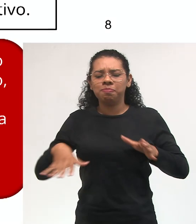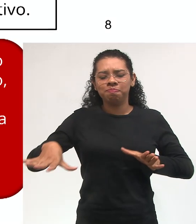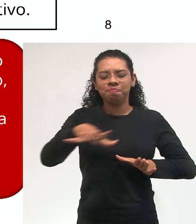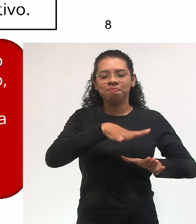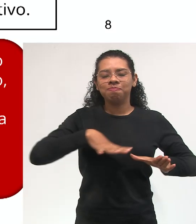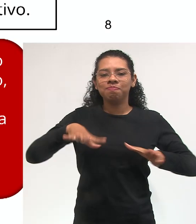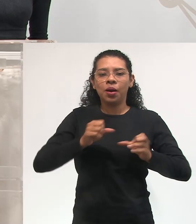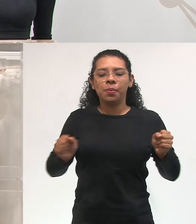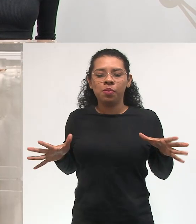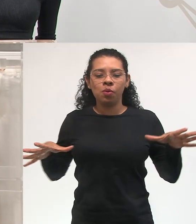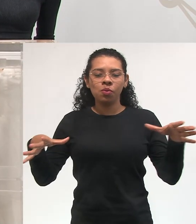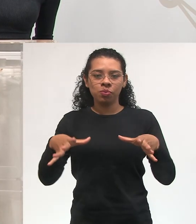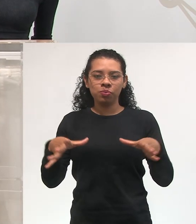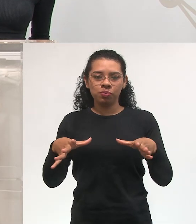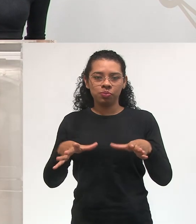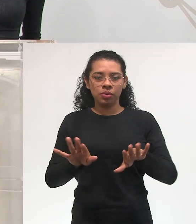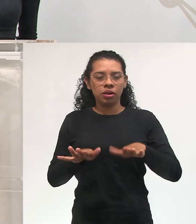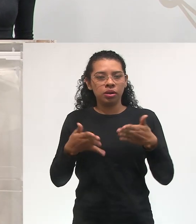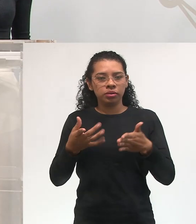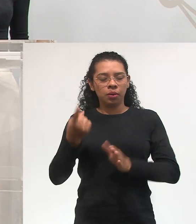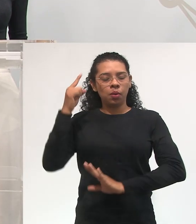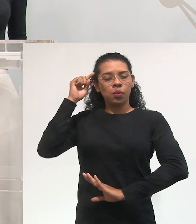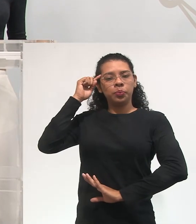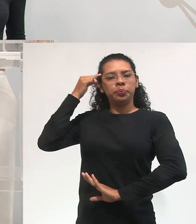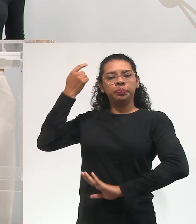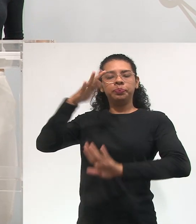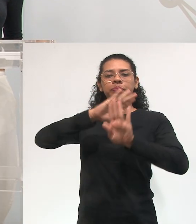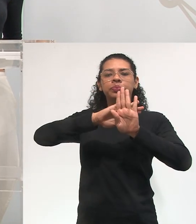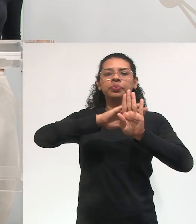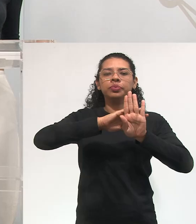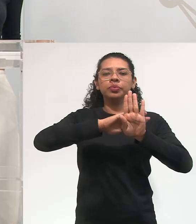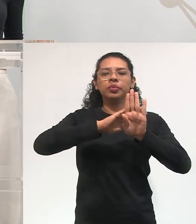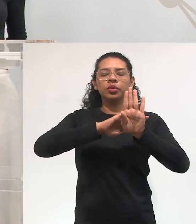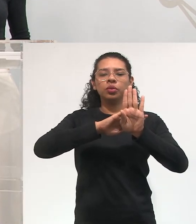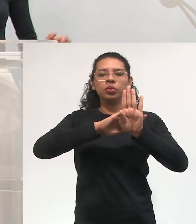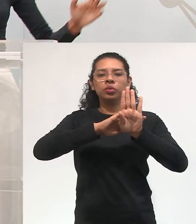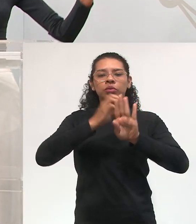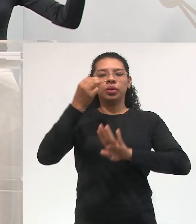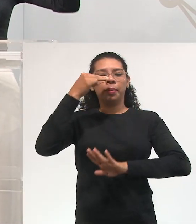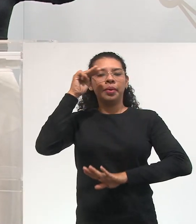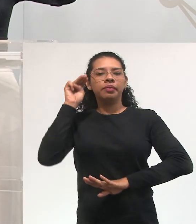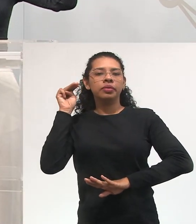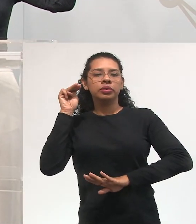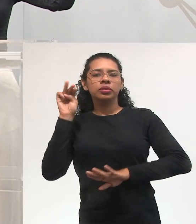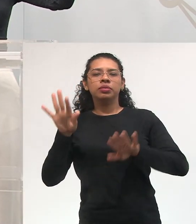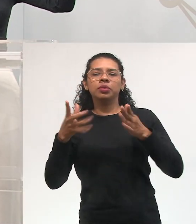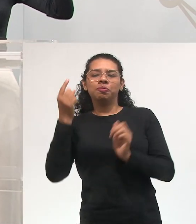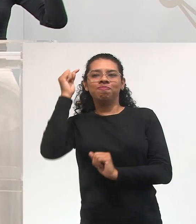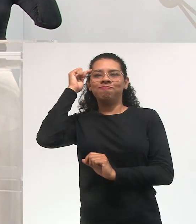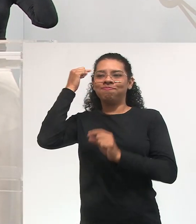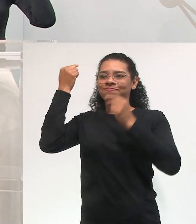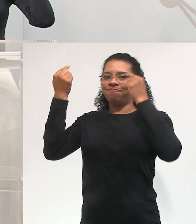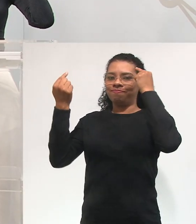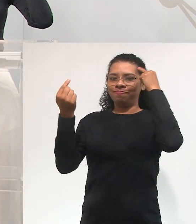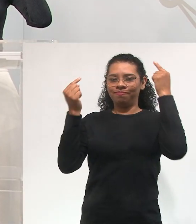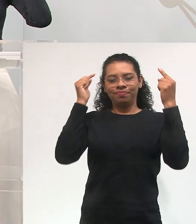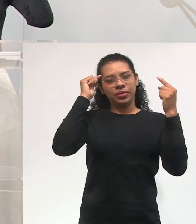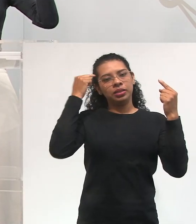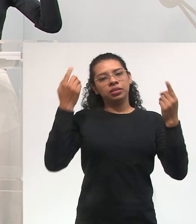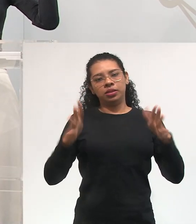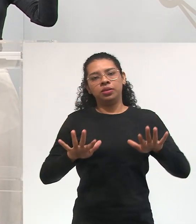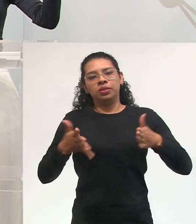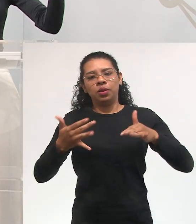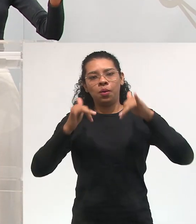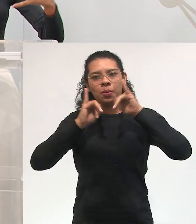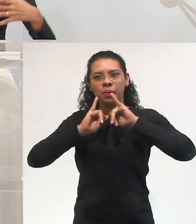passivos. Então, a ideologia, na perspectiva marxista, né, essas ideias que